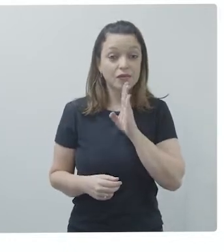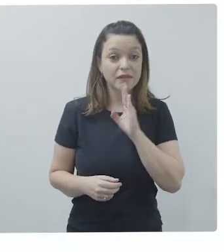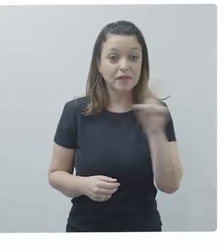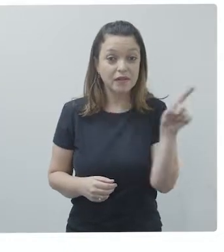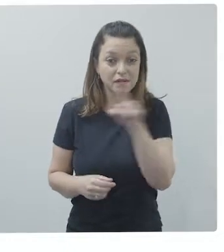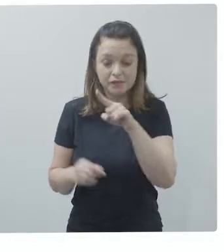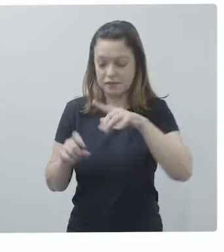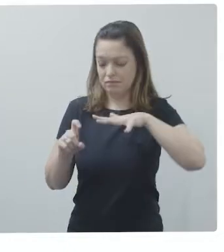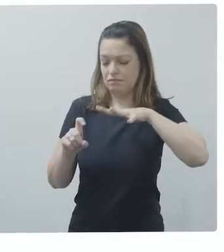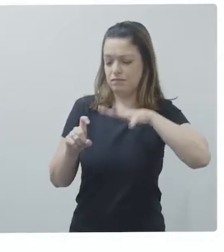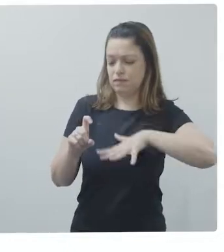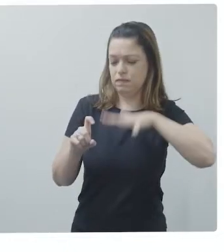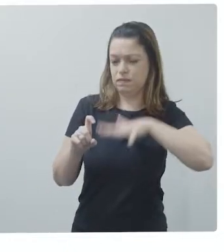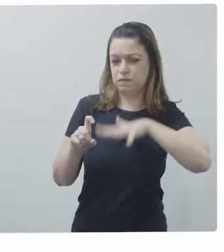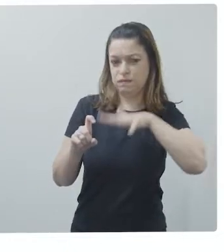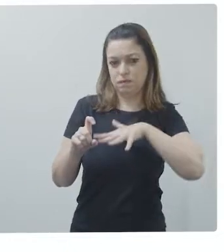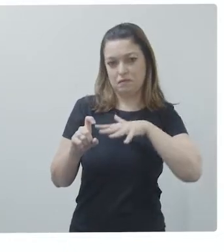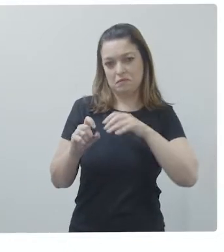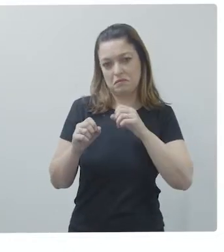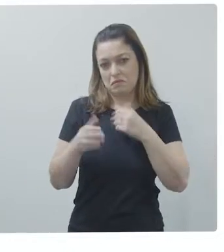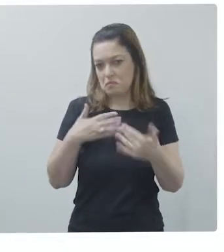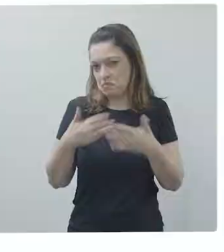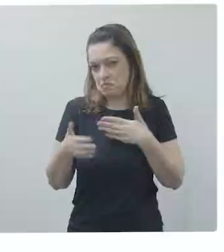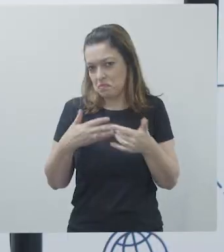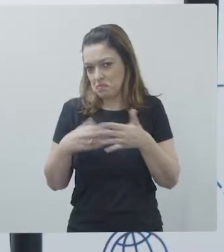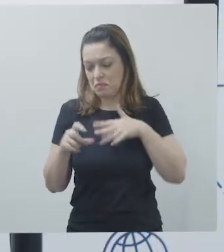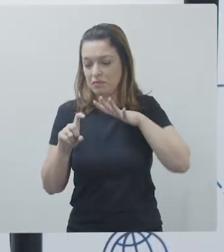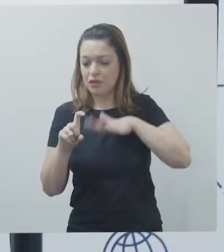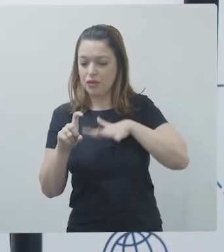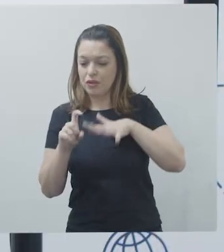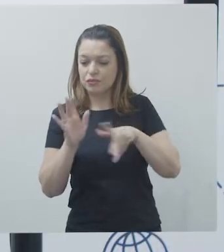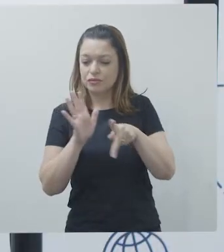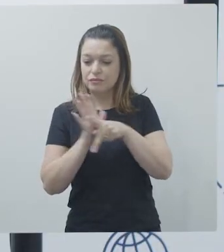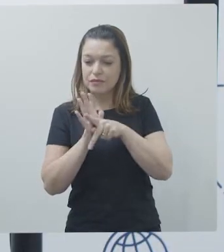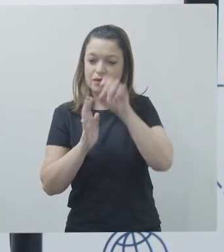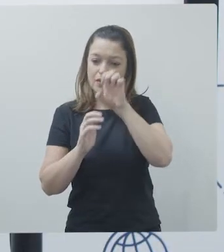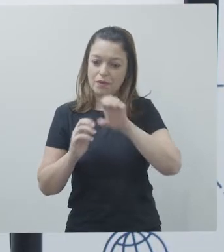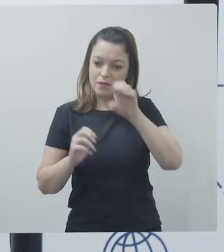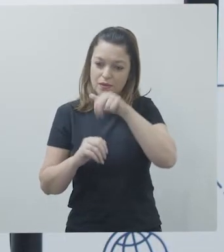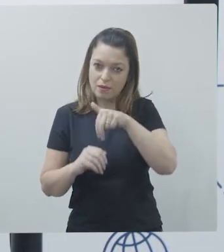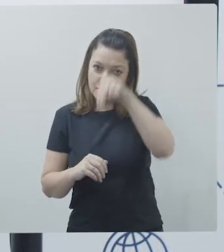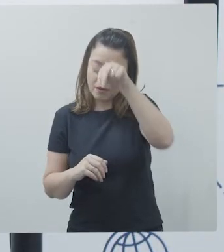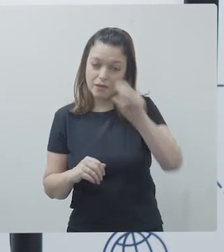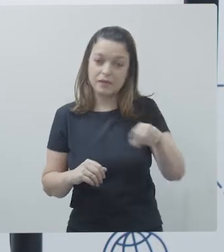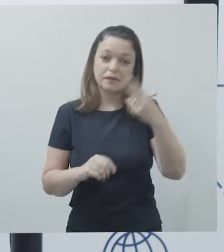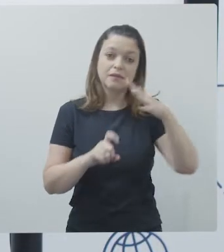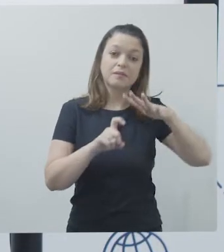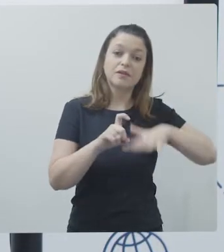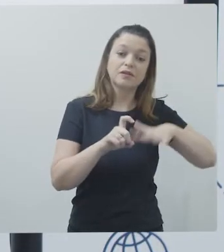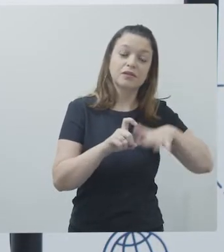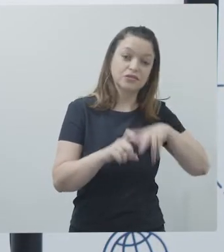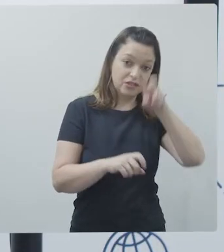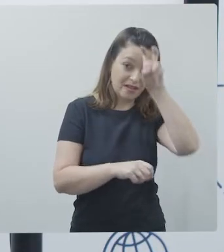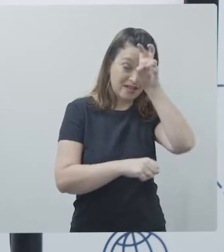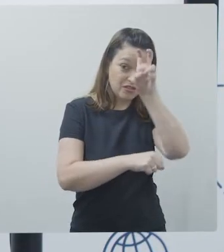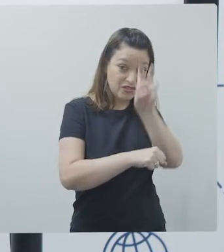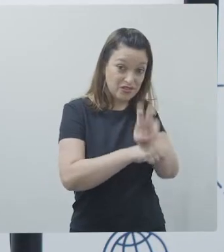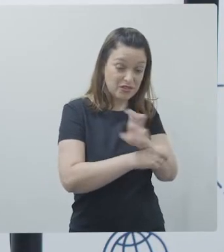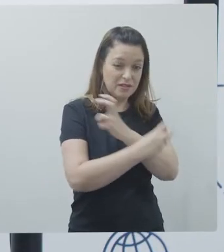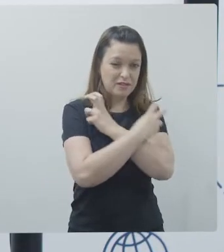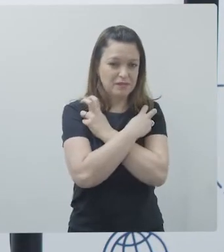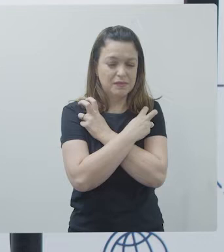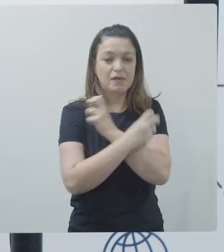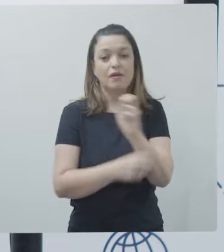mitologia for, certo? Não importa se é nórdica, se é a egípcia, tá? Ou se nós temos então